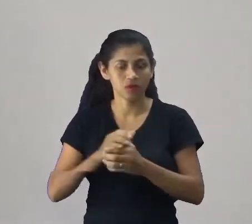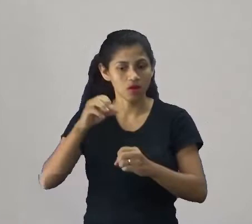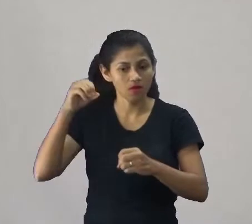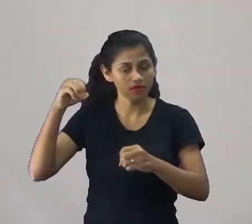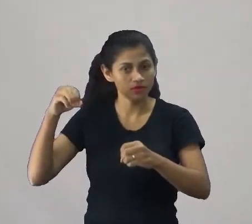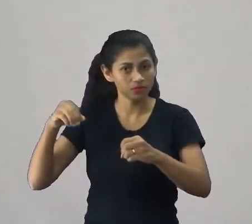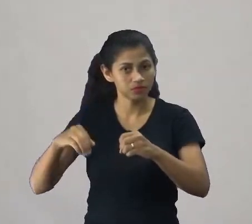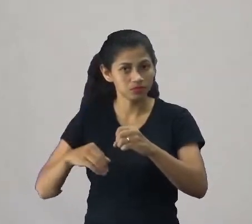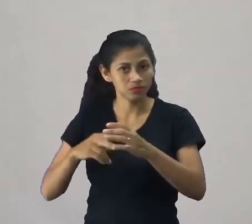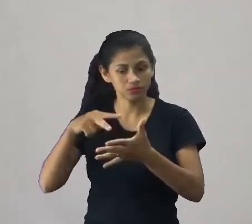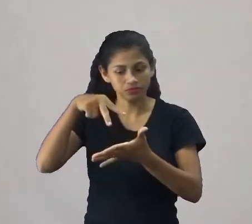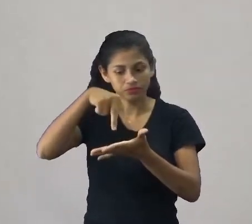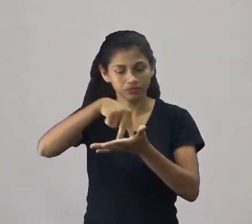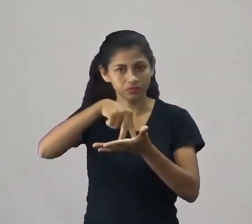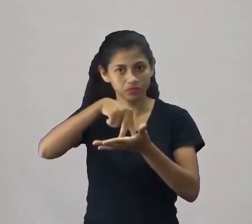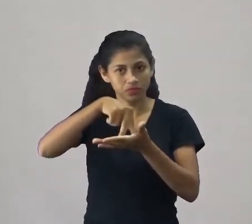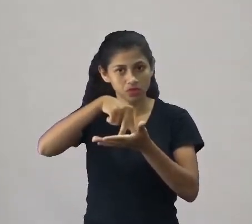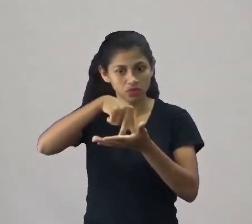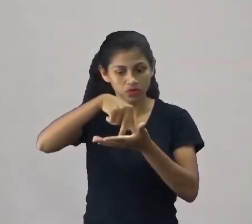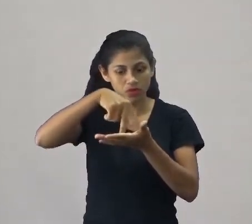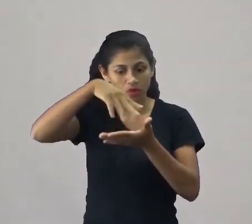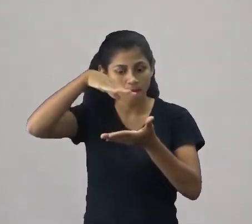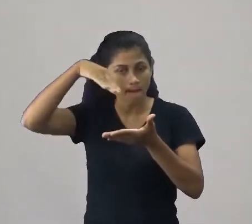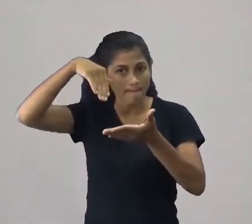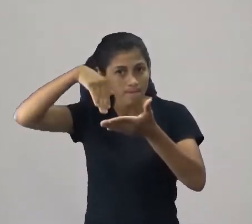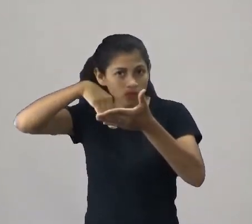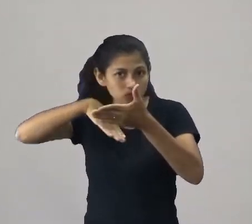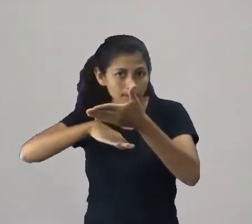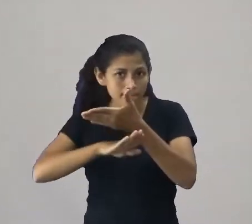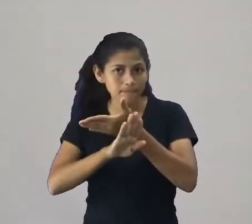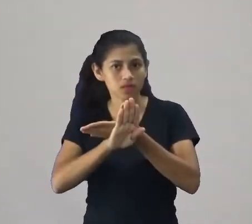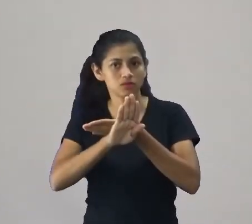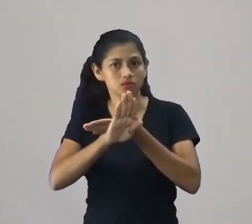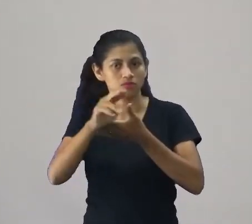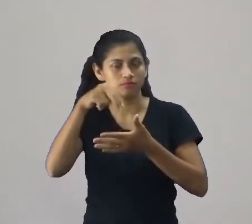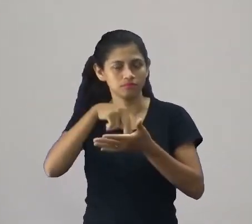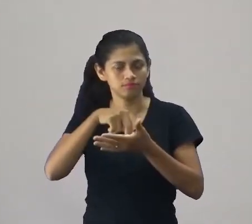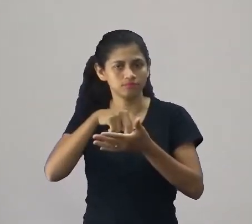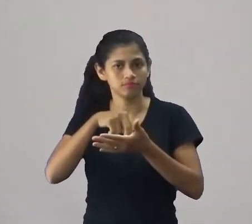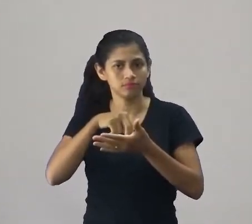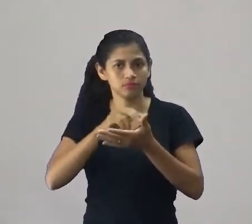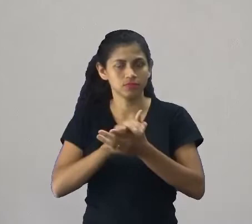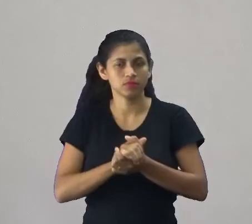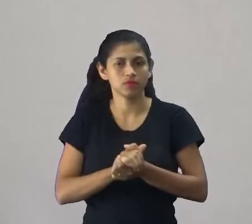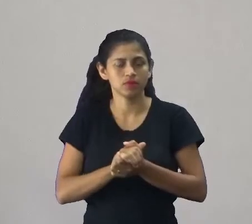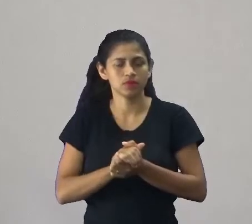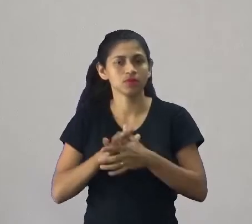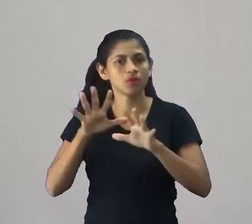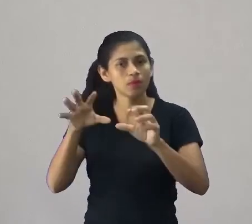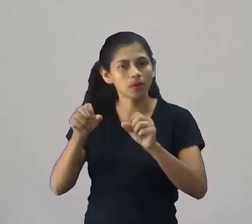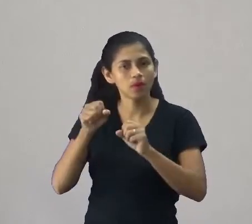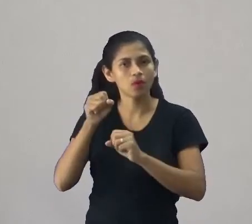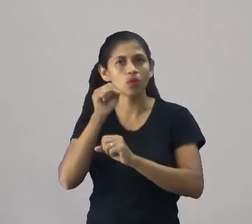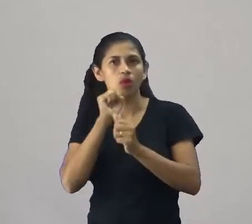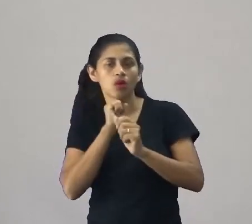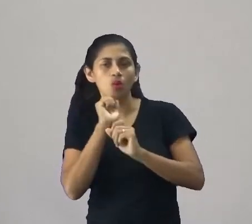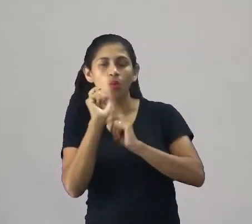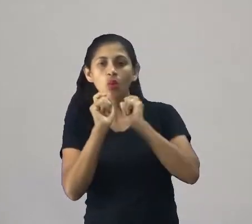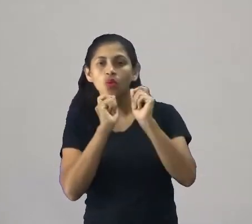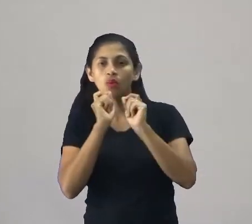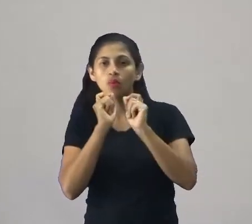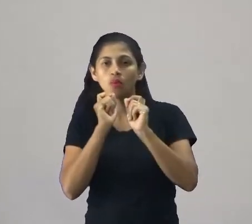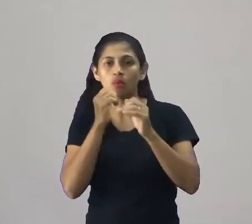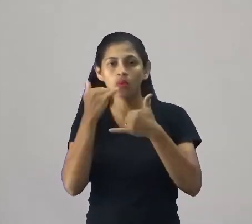da perna, entre as pernas do colega. A gente vai colocando regra. Tá vendo que a gente está pegando uma brincadeira e começa